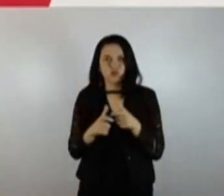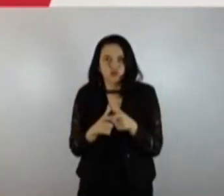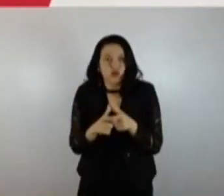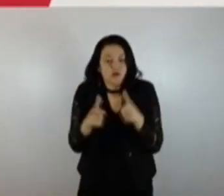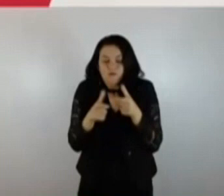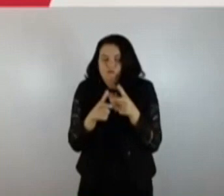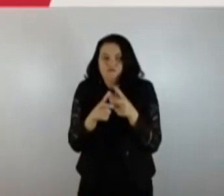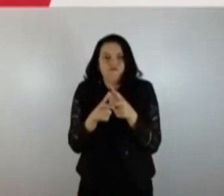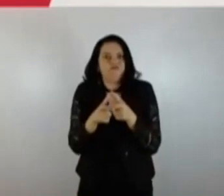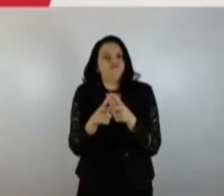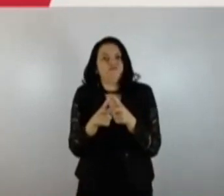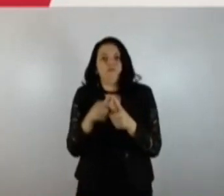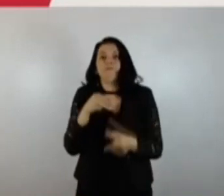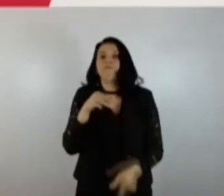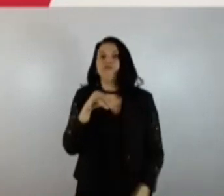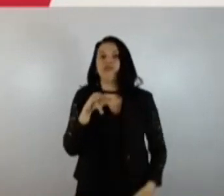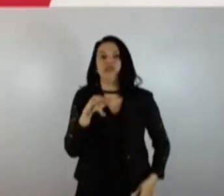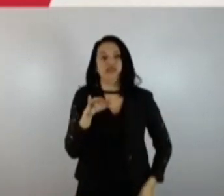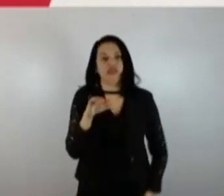ao mínimo necessário.